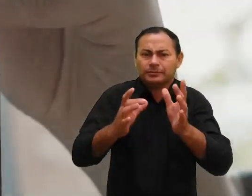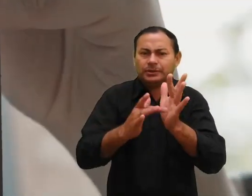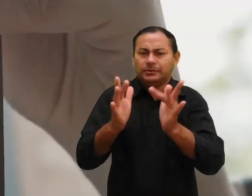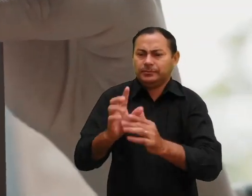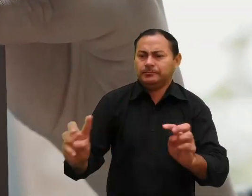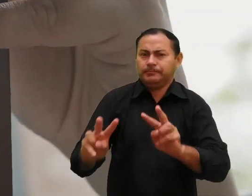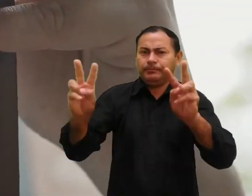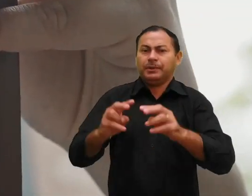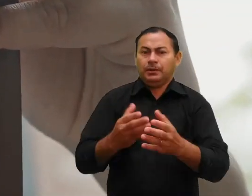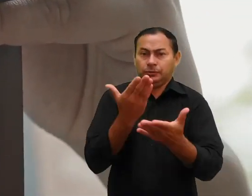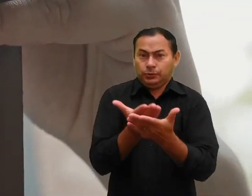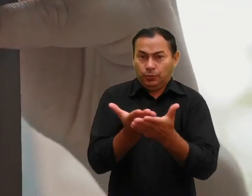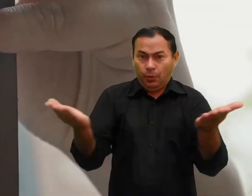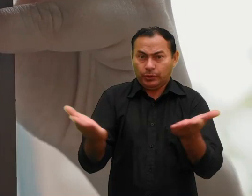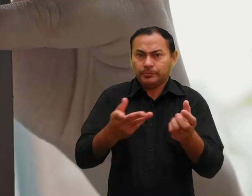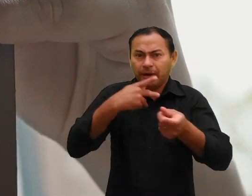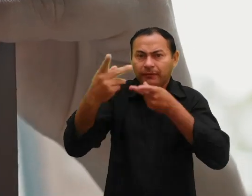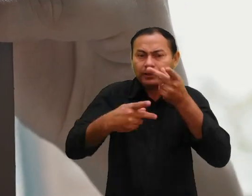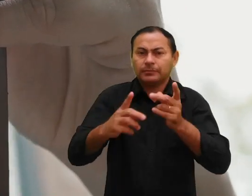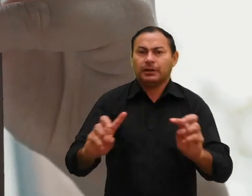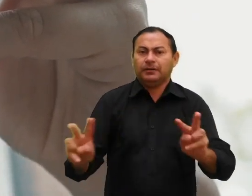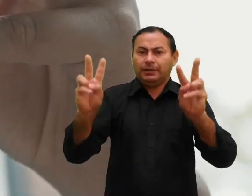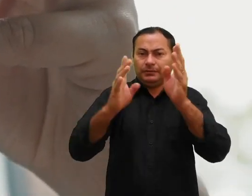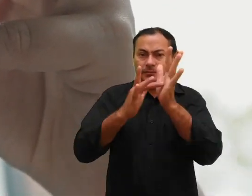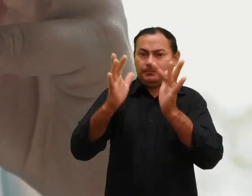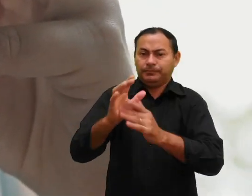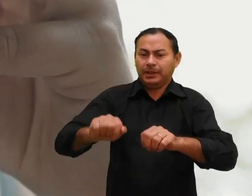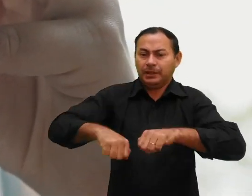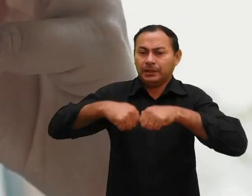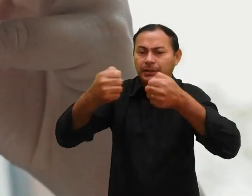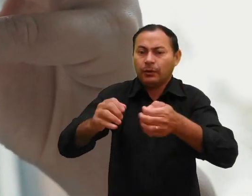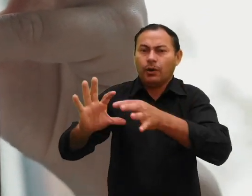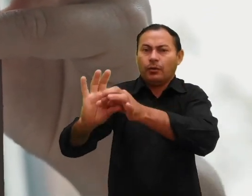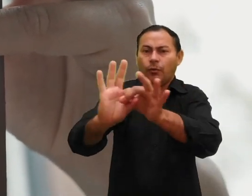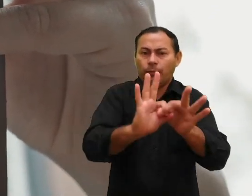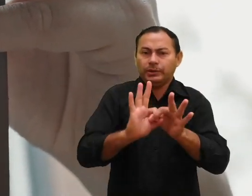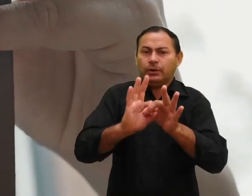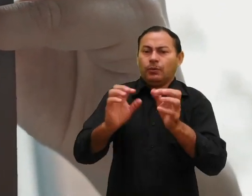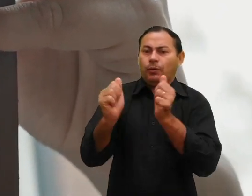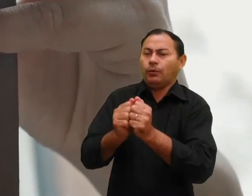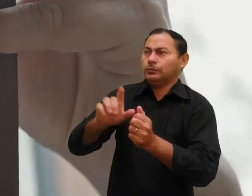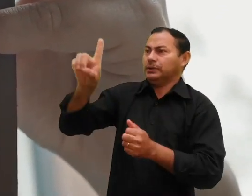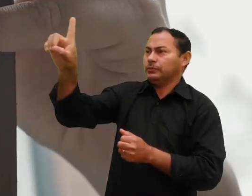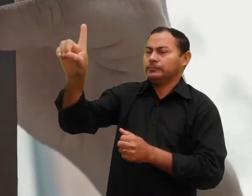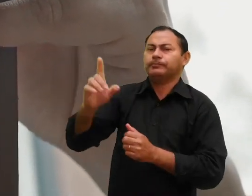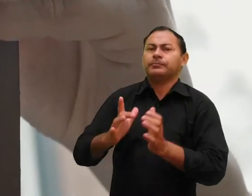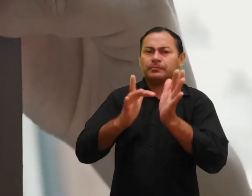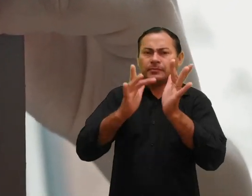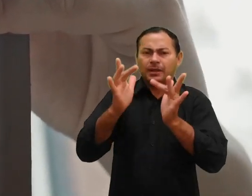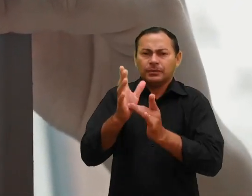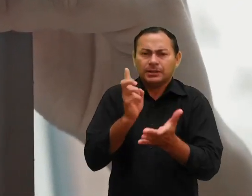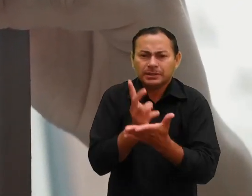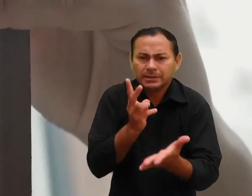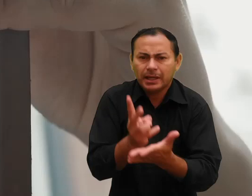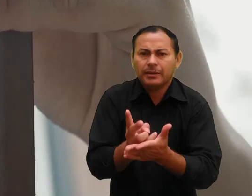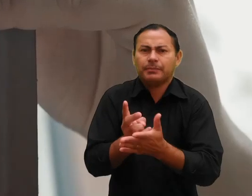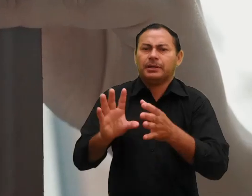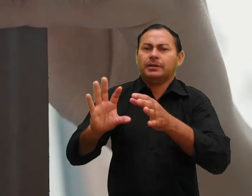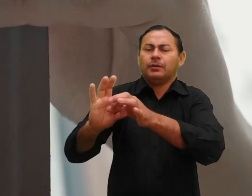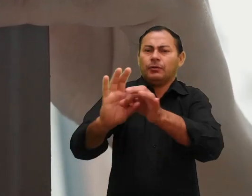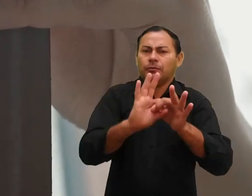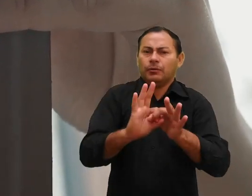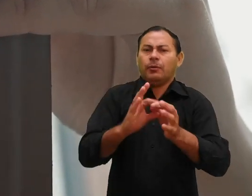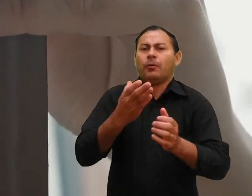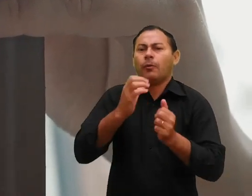Jesus valorizou. No estudo de hoje falaremos sobre o valor que Jesus deu à comunhão com Deus. Jesus estava constantemente